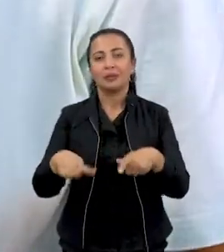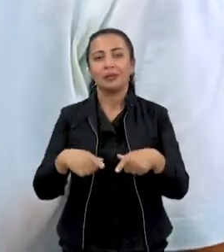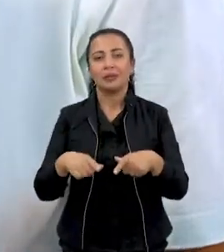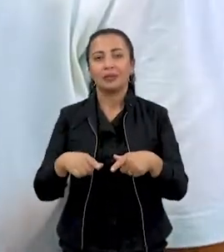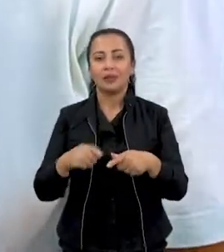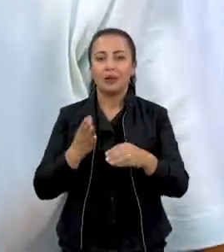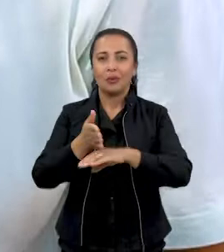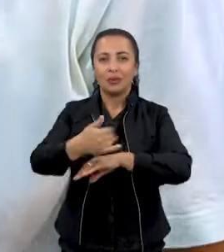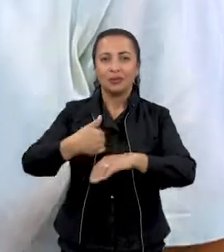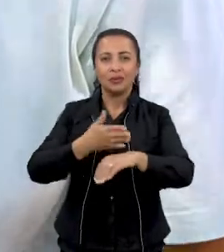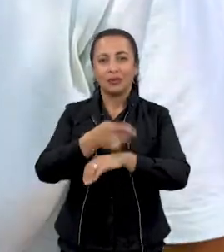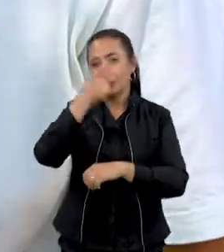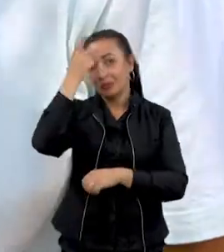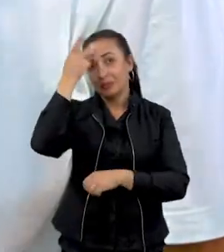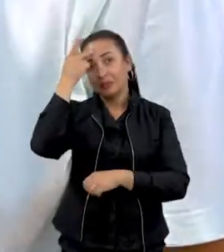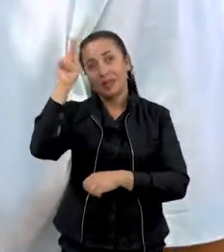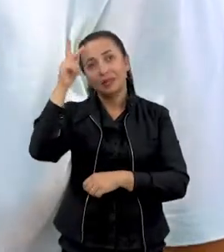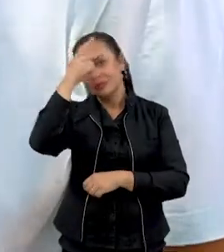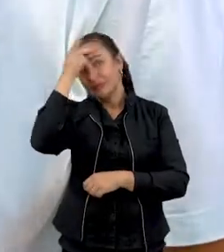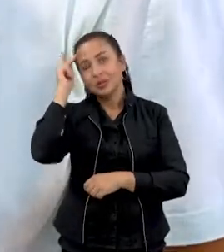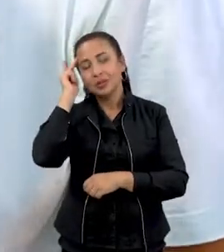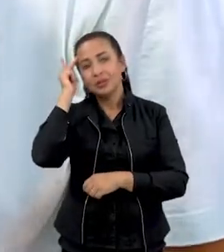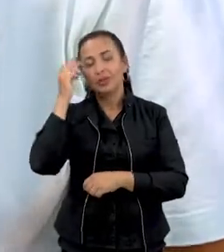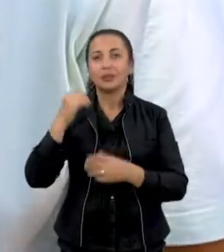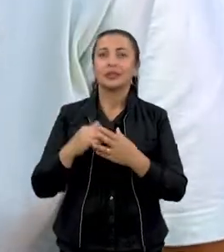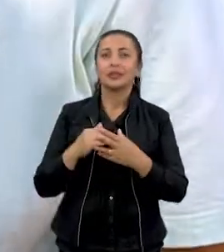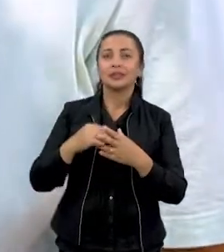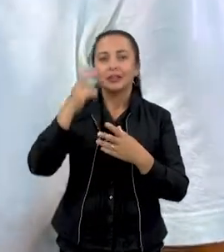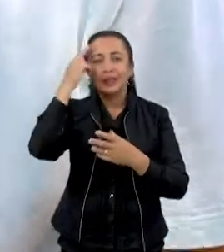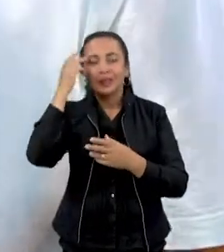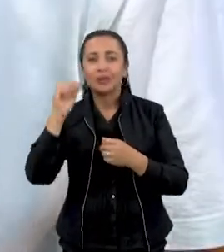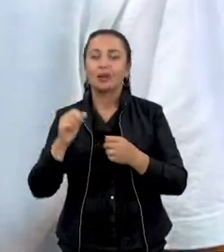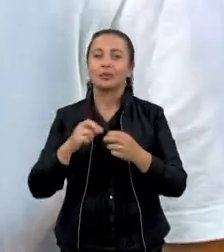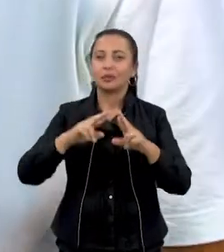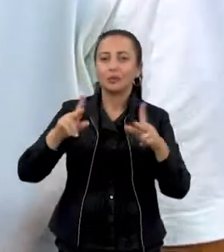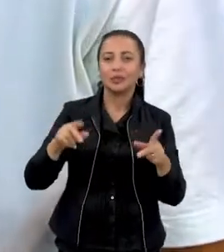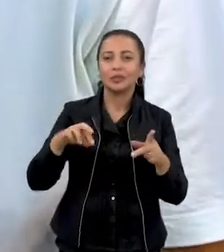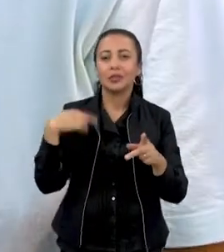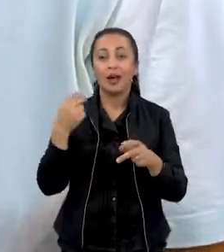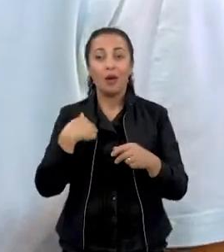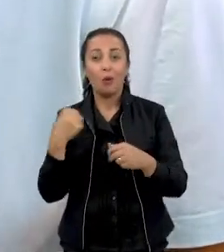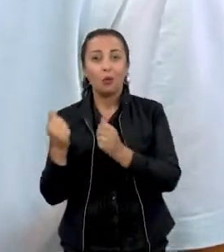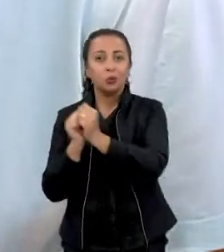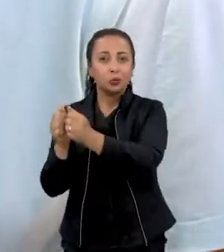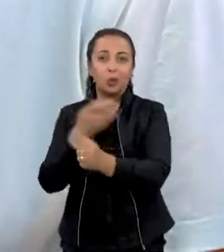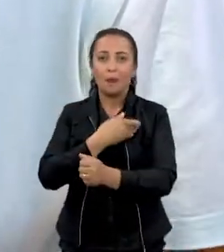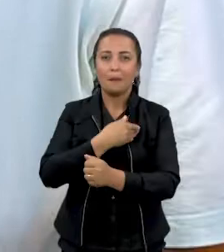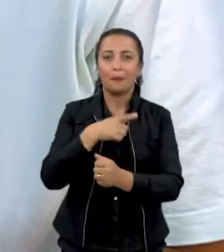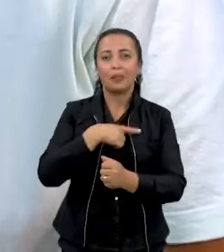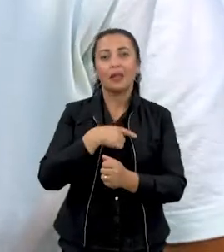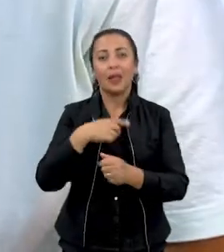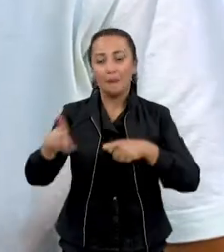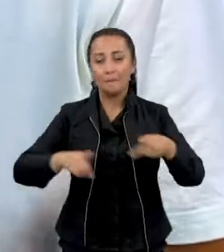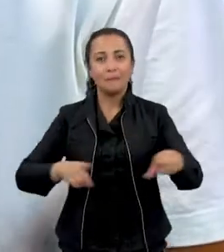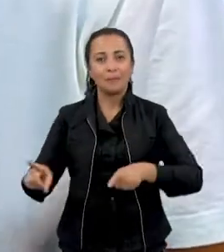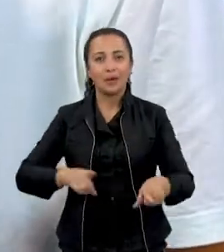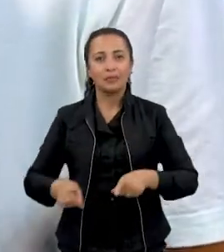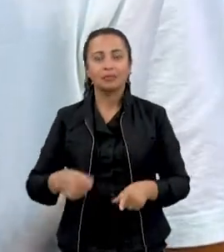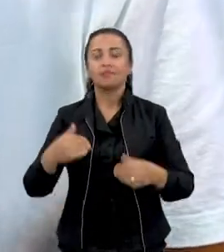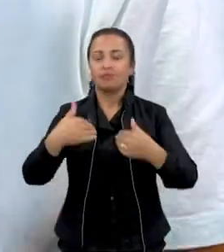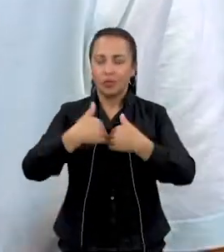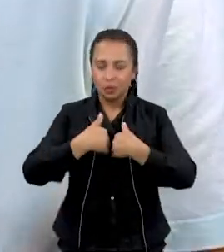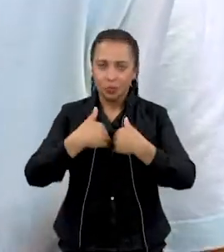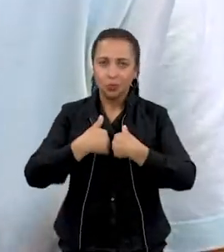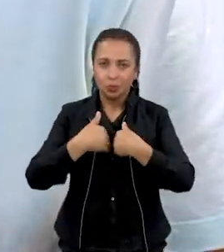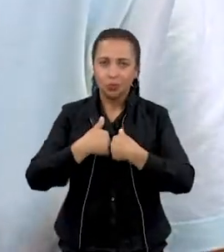com acessibilidade para pessoas neurotípicas. E tanto eu como o Dudu temos familiares. Eu tenho uma prima com autismo e o